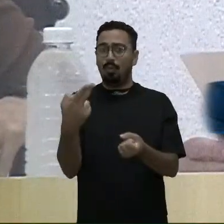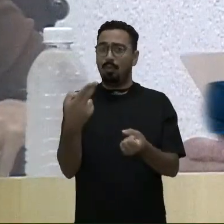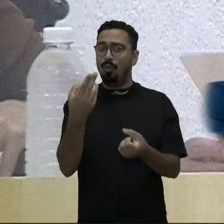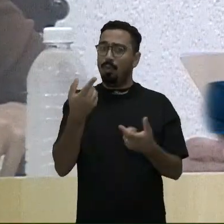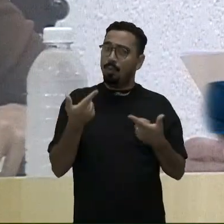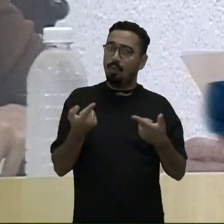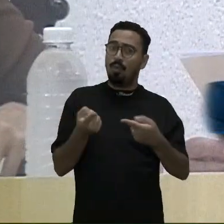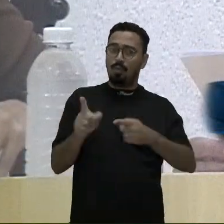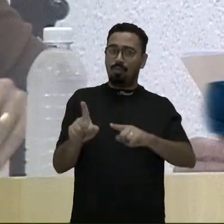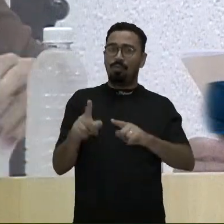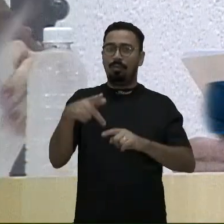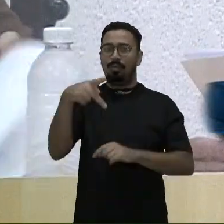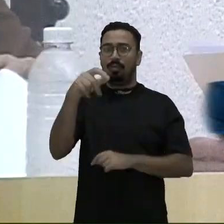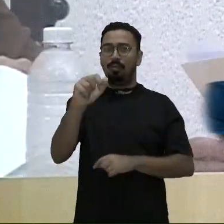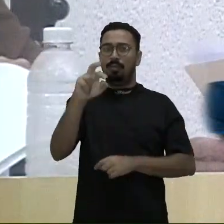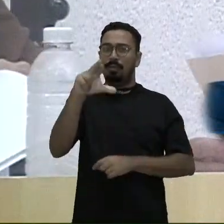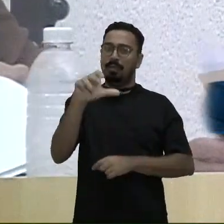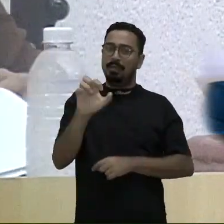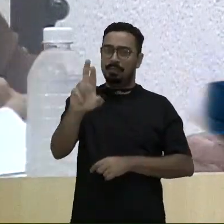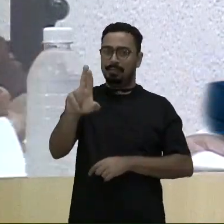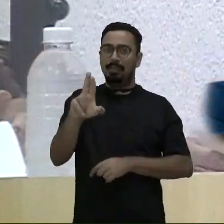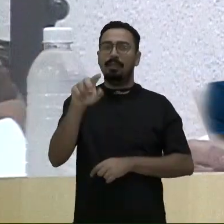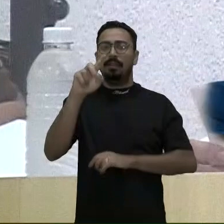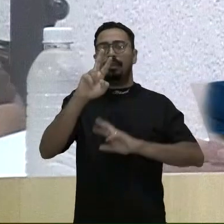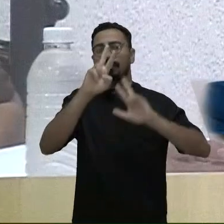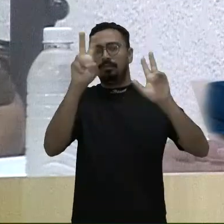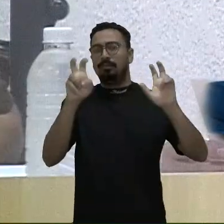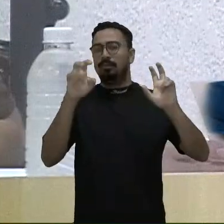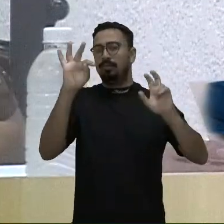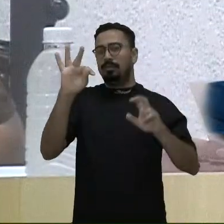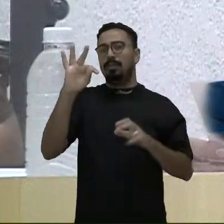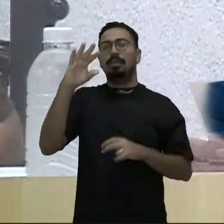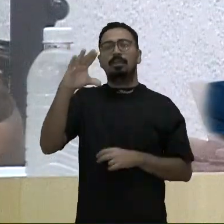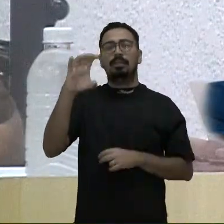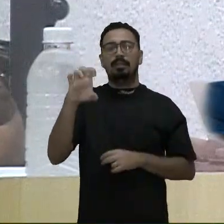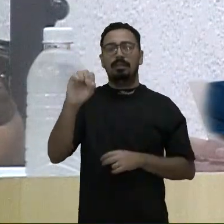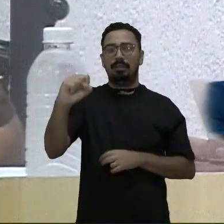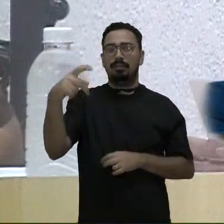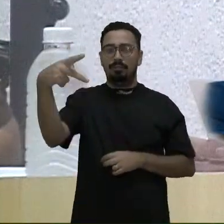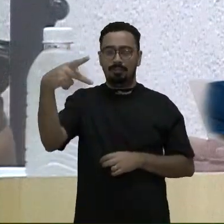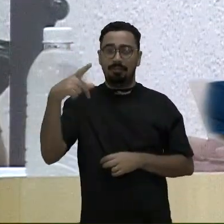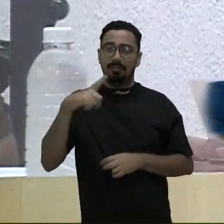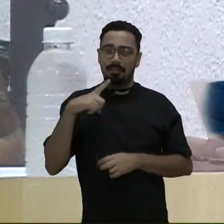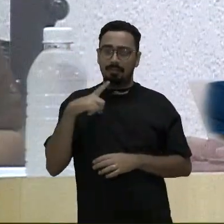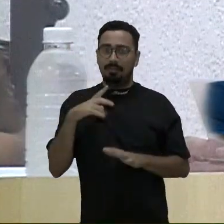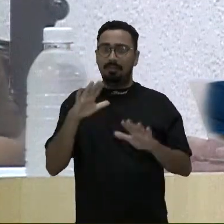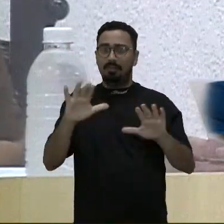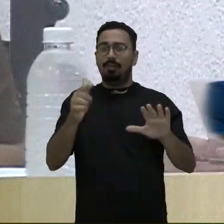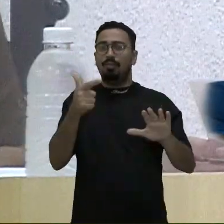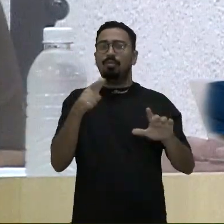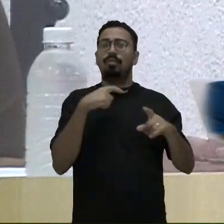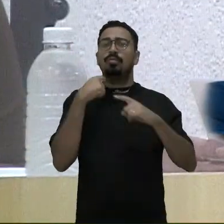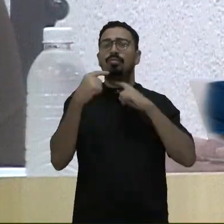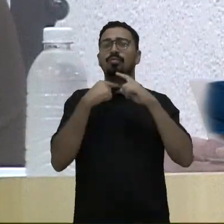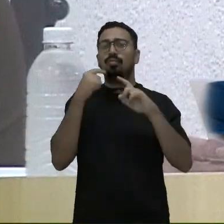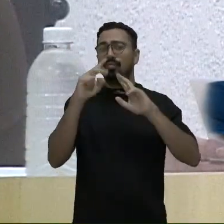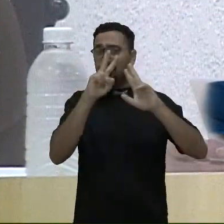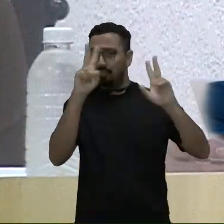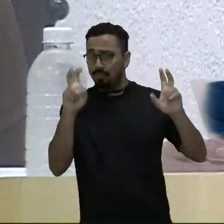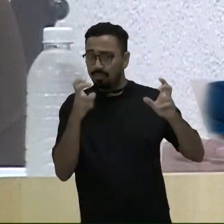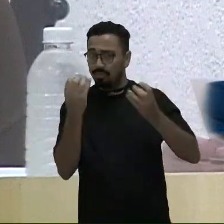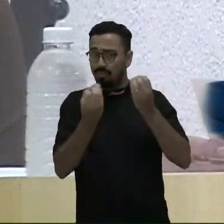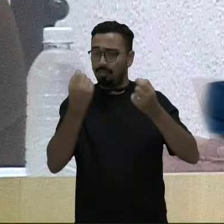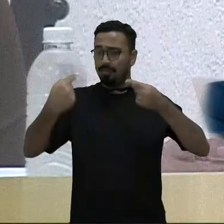favorável emitido pelo Tribunal de Contas do Estado de São Paulo. Para que não pairem dúvidas sobre a forma da